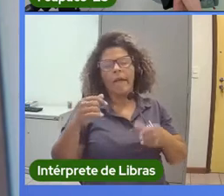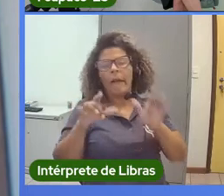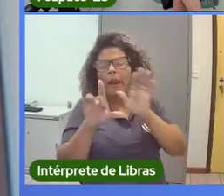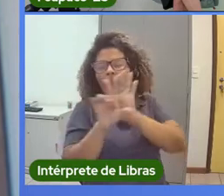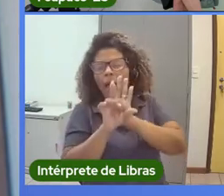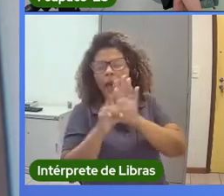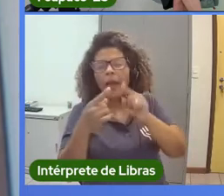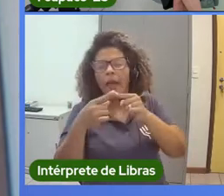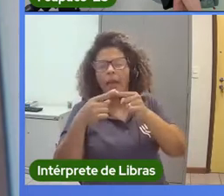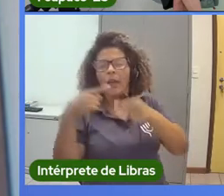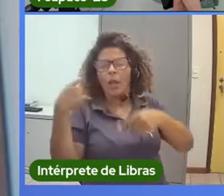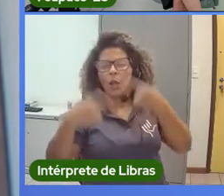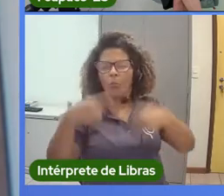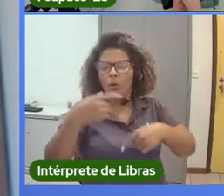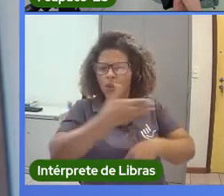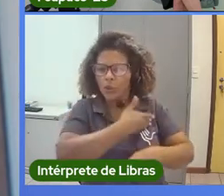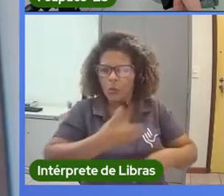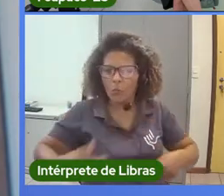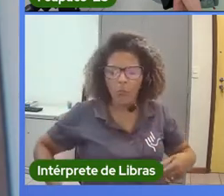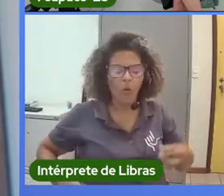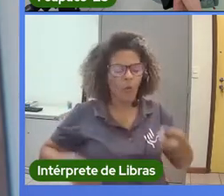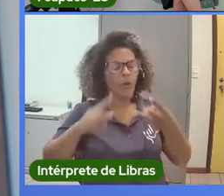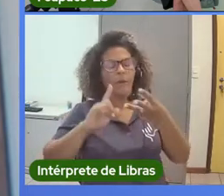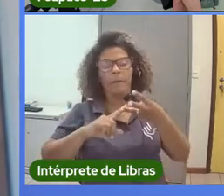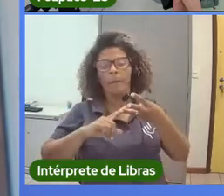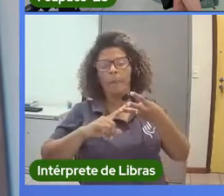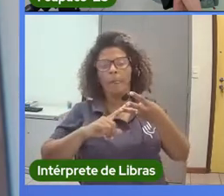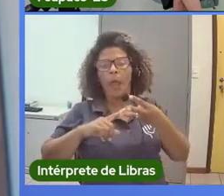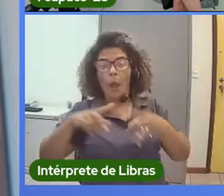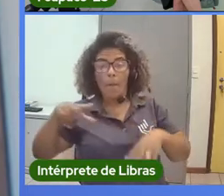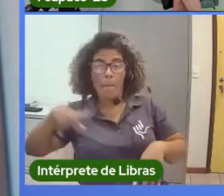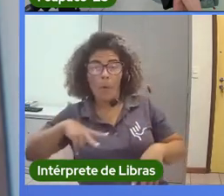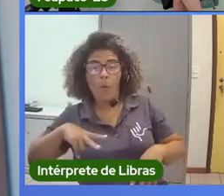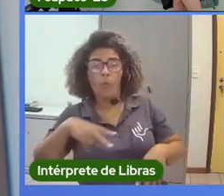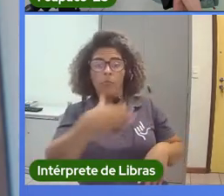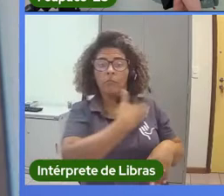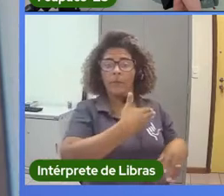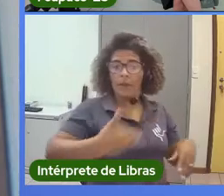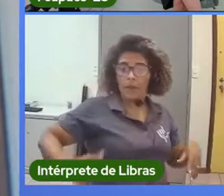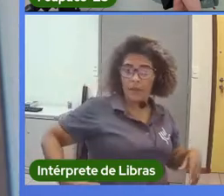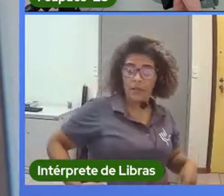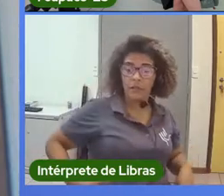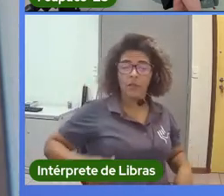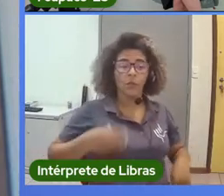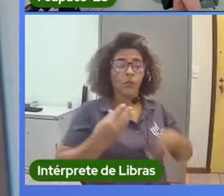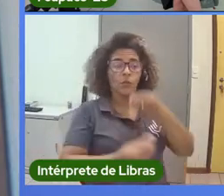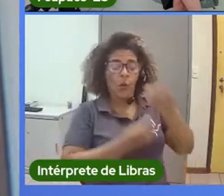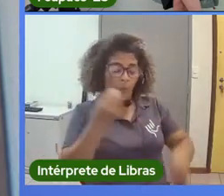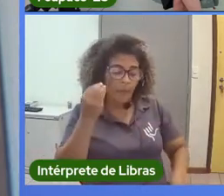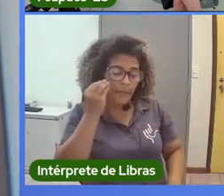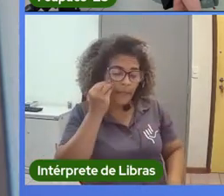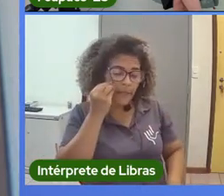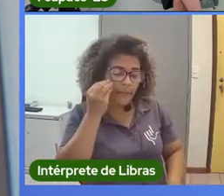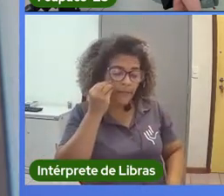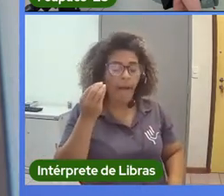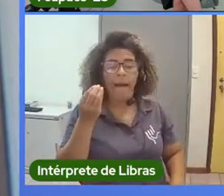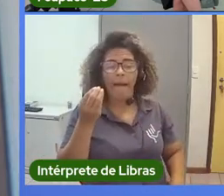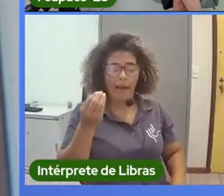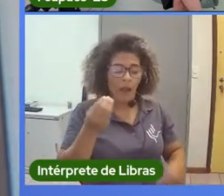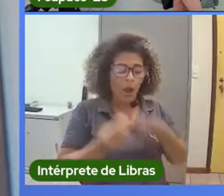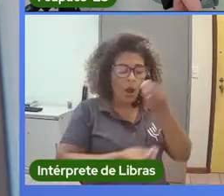legislações, políticas públicas, iniciativas tanto do poder público quanto privado, para tentar verificar como eles